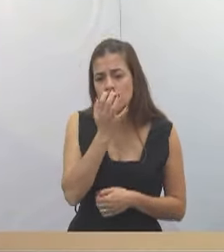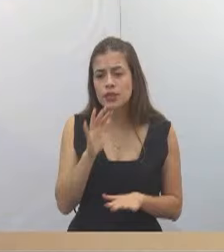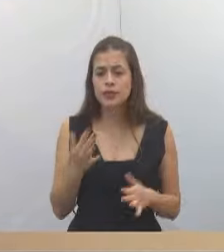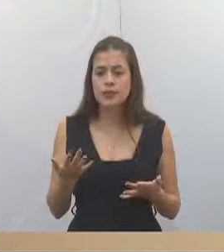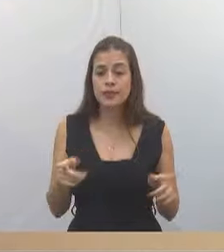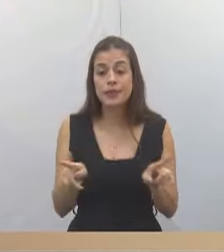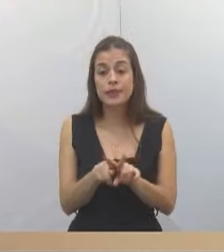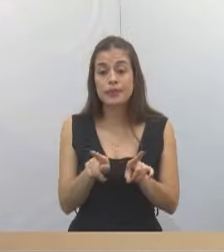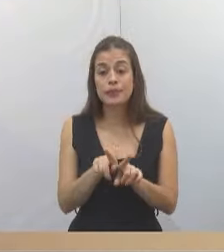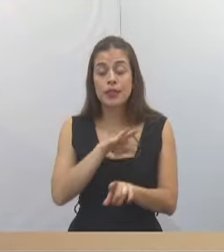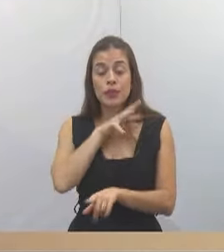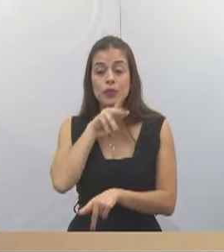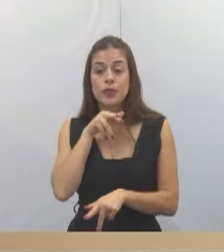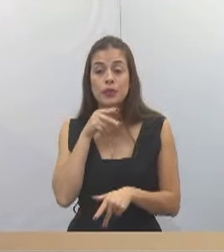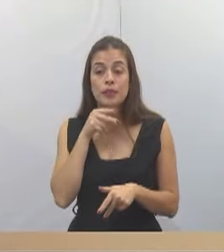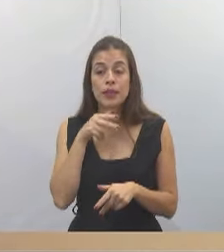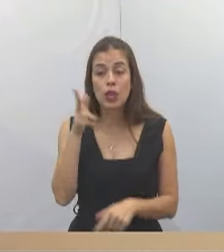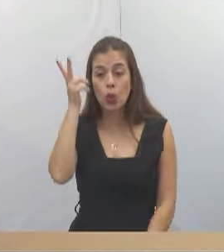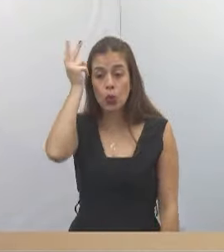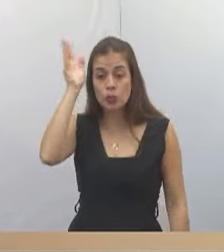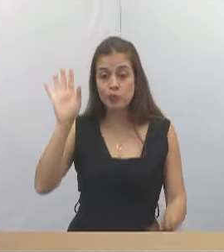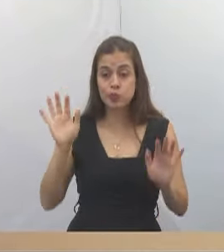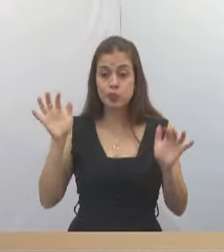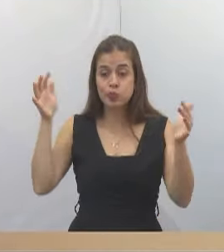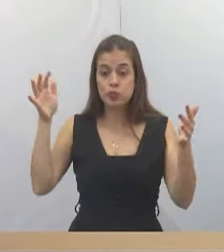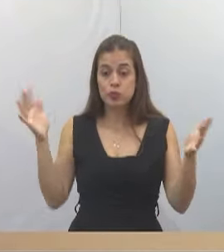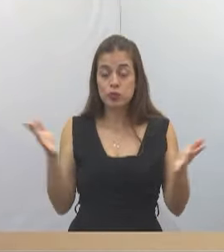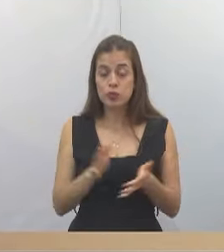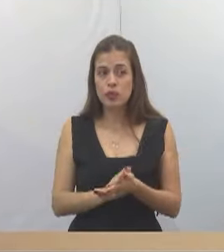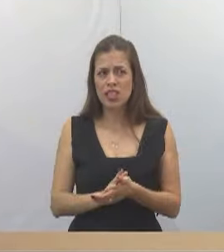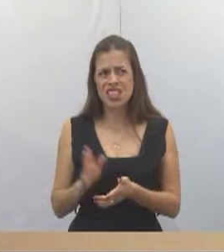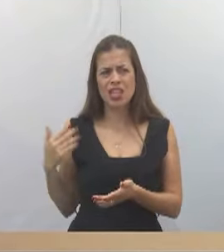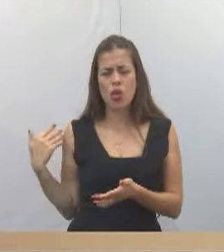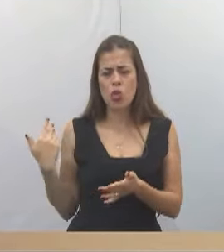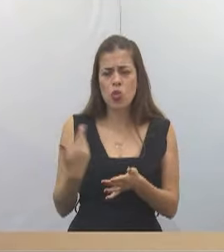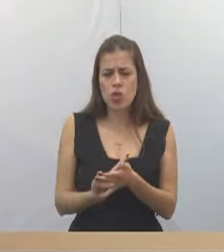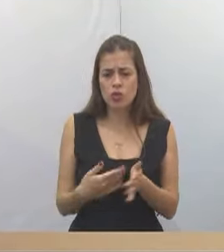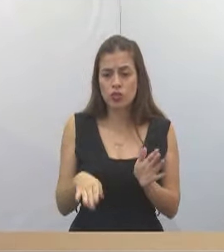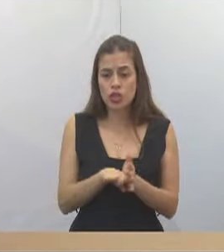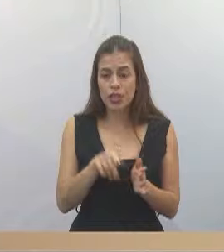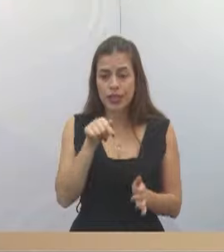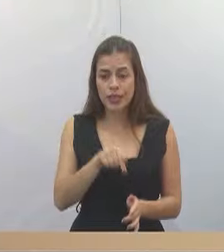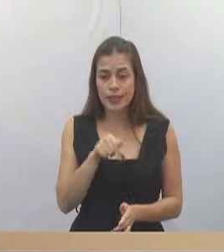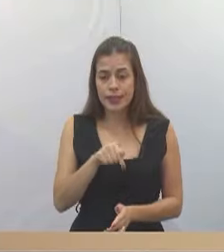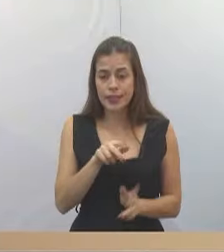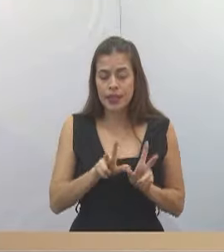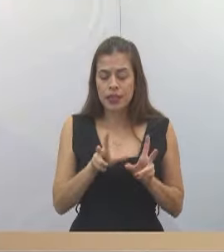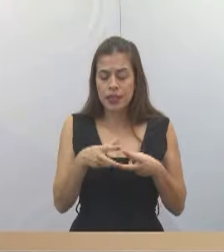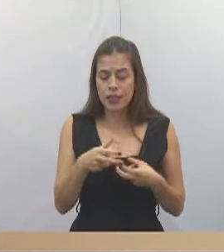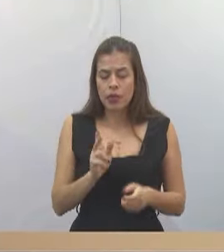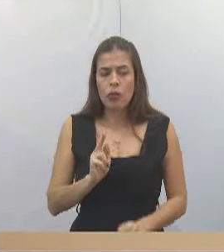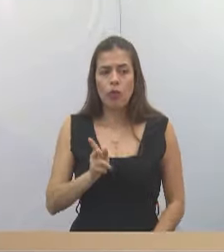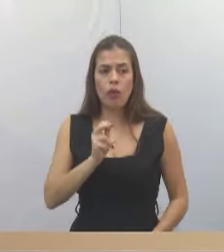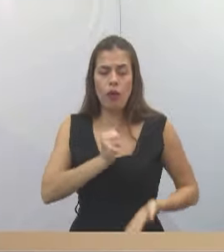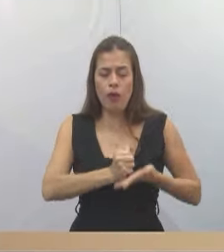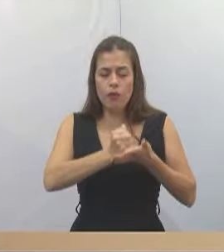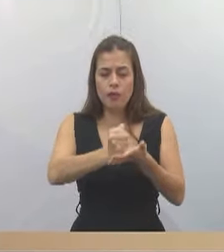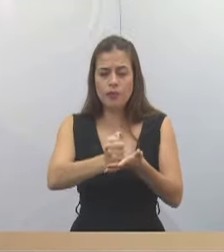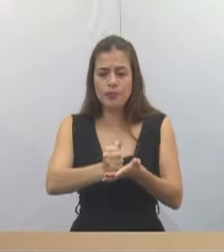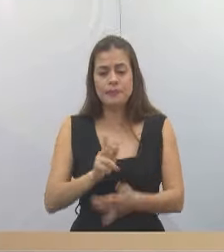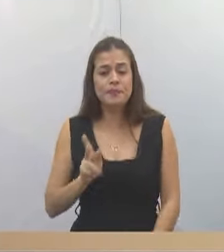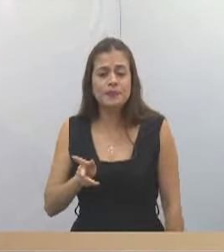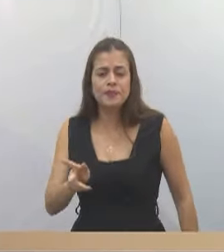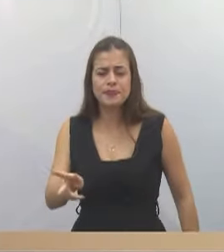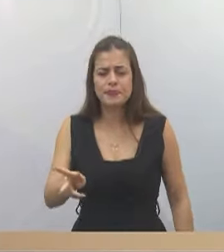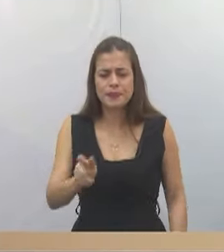mas também os animais de grande porte. Esse vereador, desde quando está aqui nessa casa como vereador, sempre apoiou e sempre vai